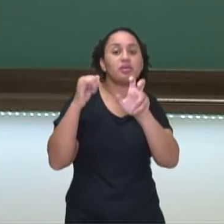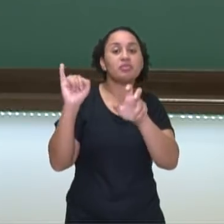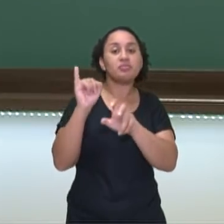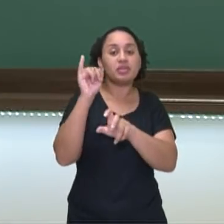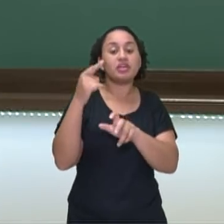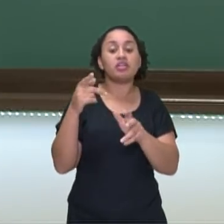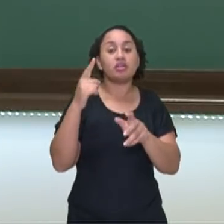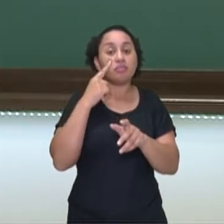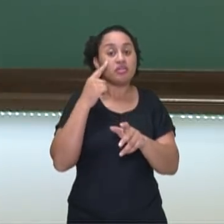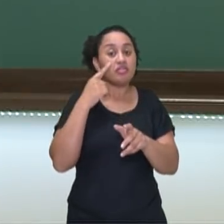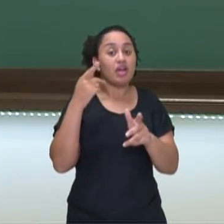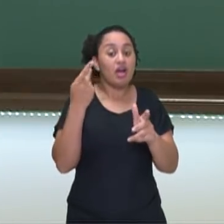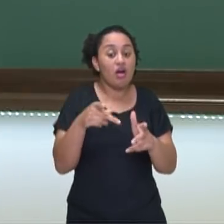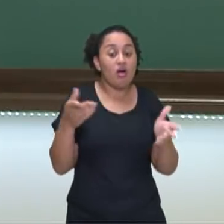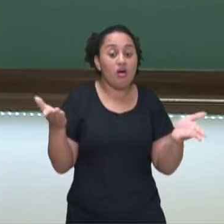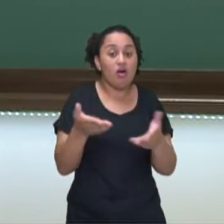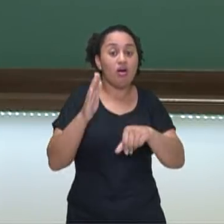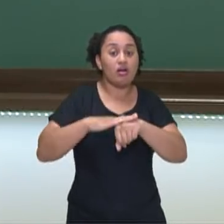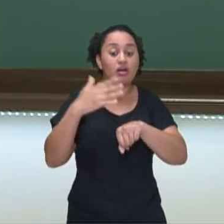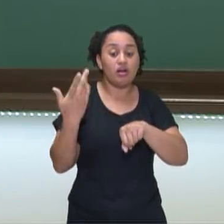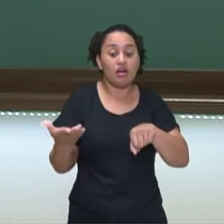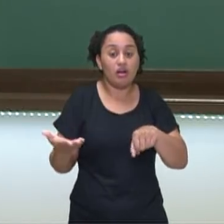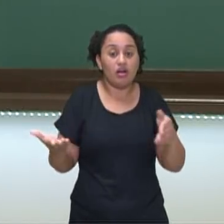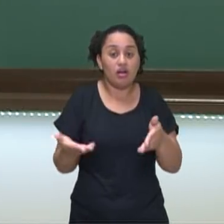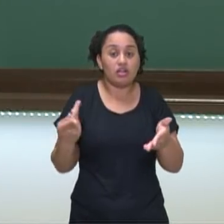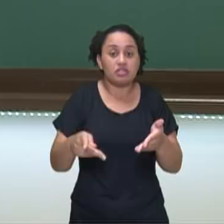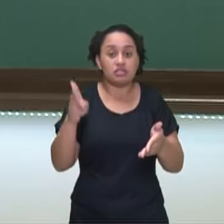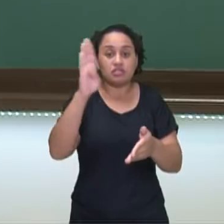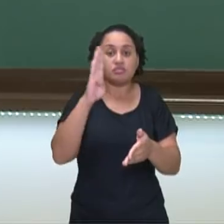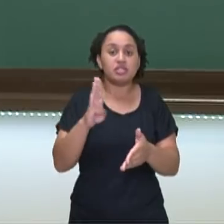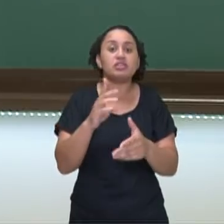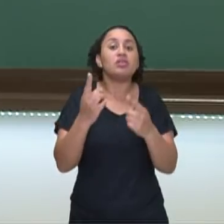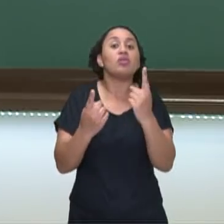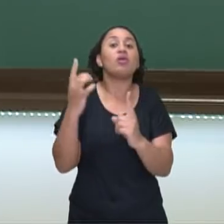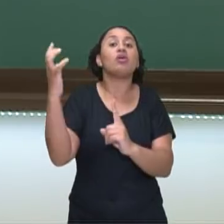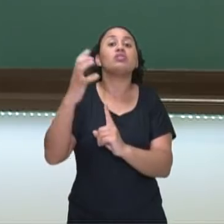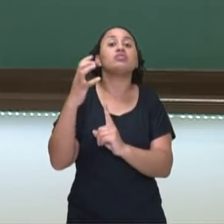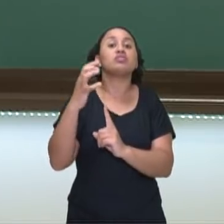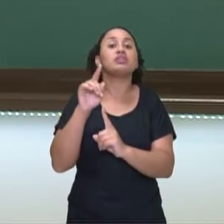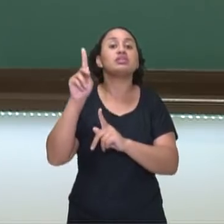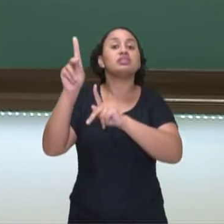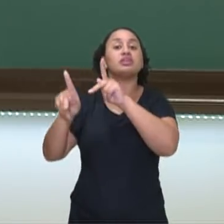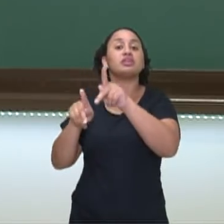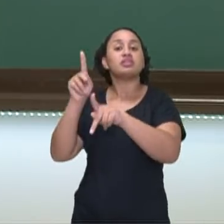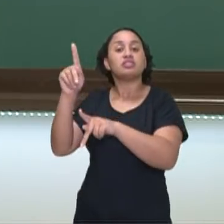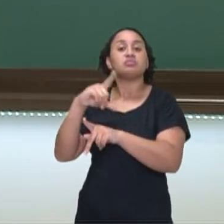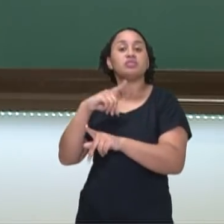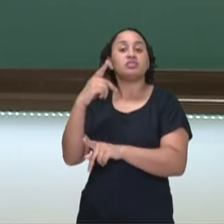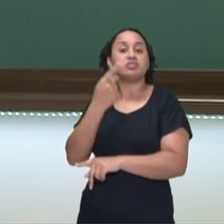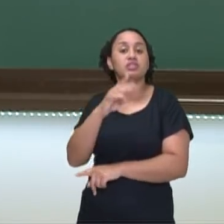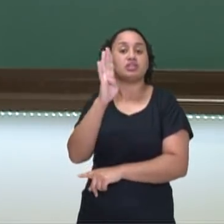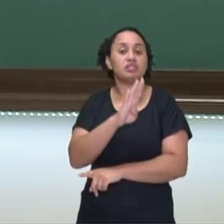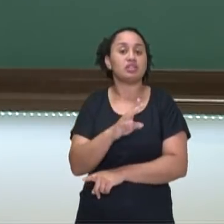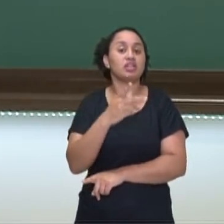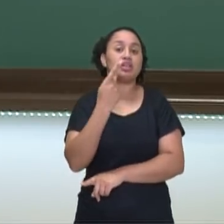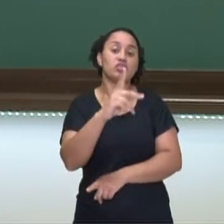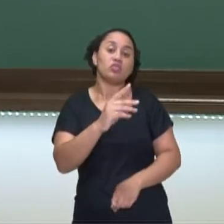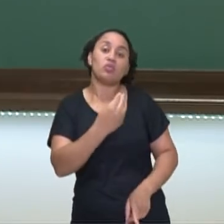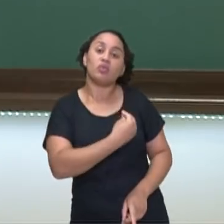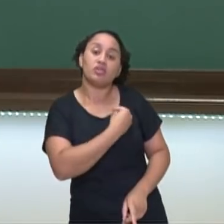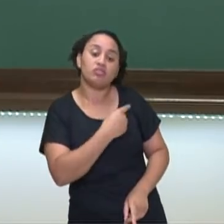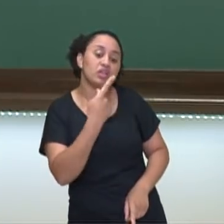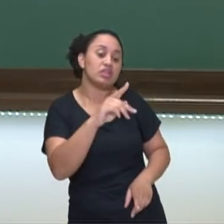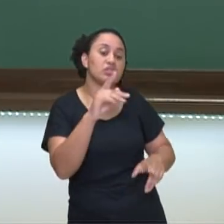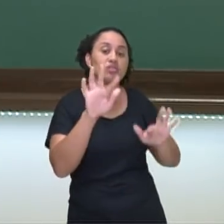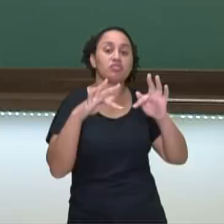Brasil, nesse nosso dia a dia. Quais as influências da cultura iorubá na nossa vida, na sua vida, da sua família, sua